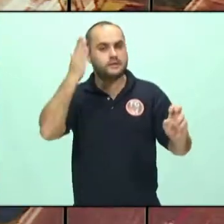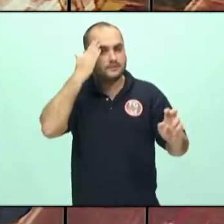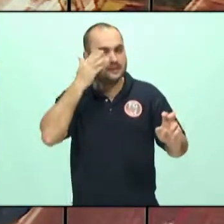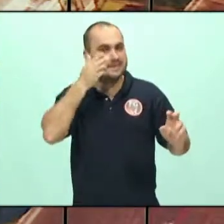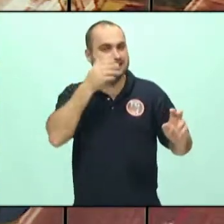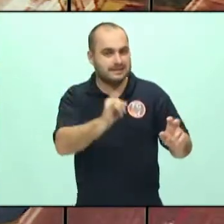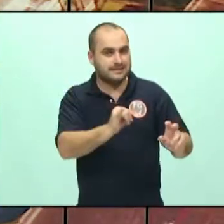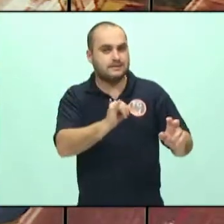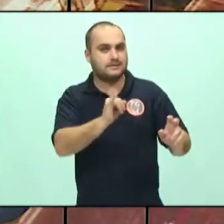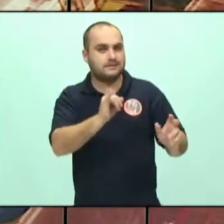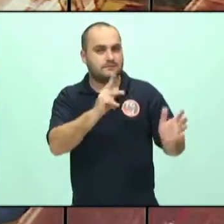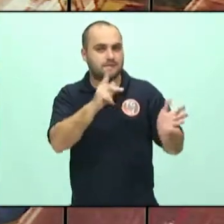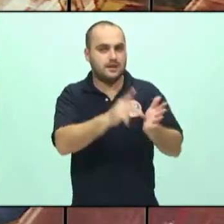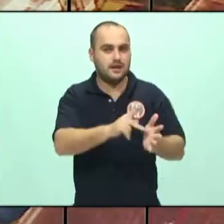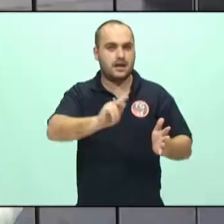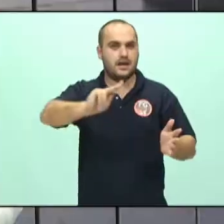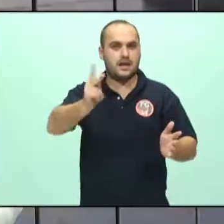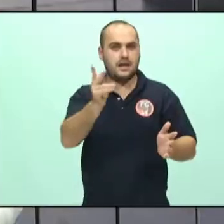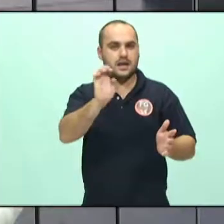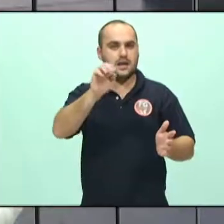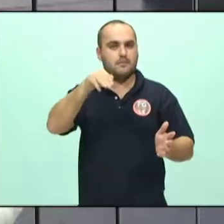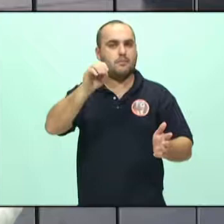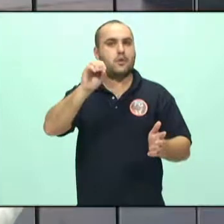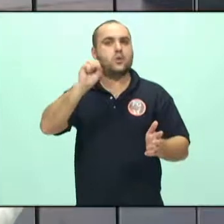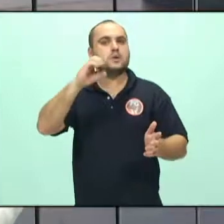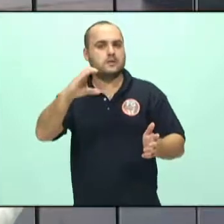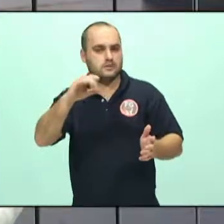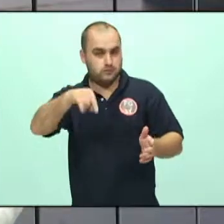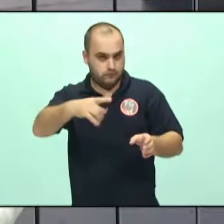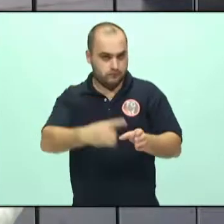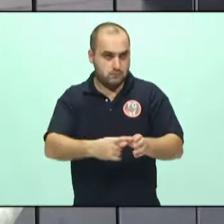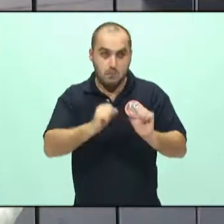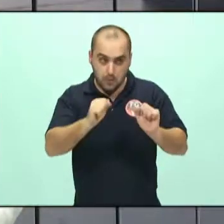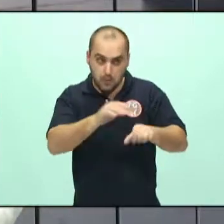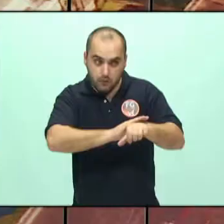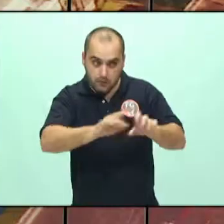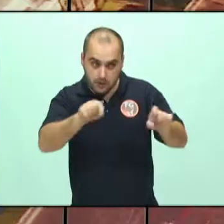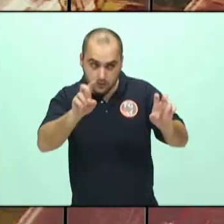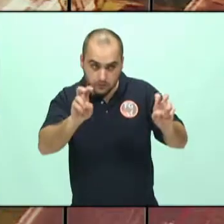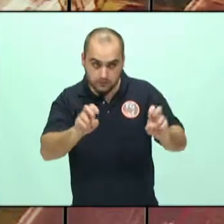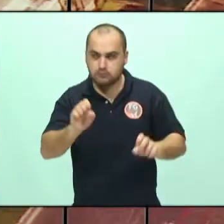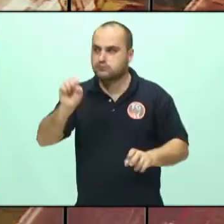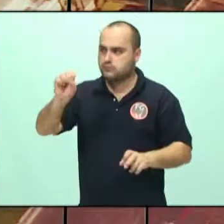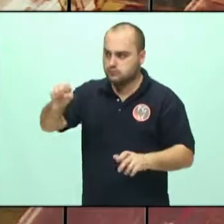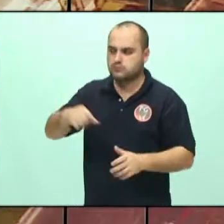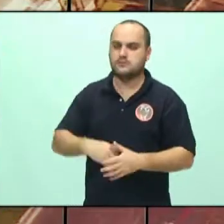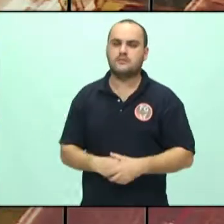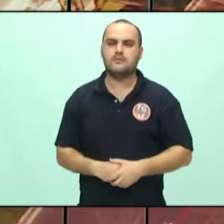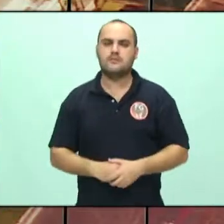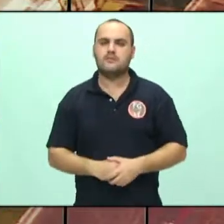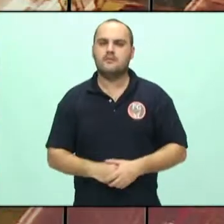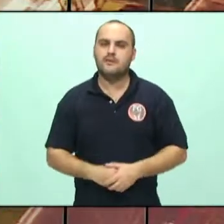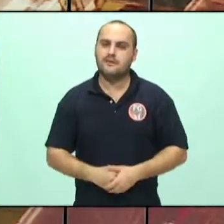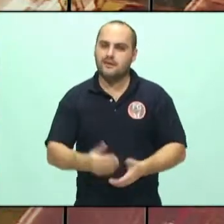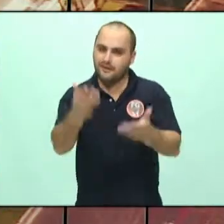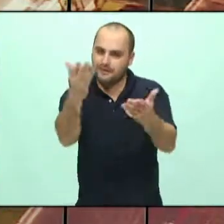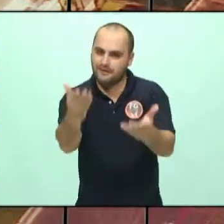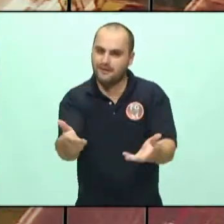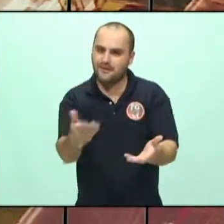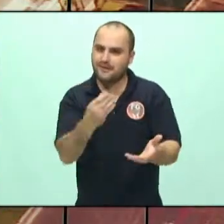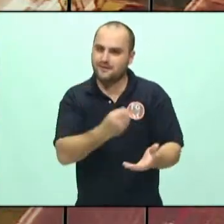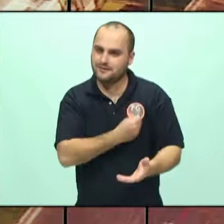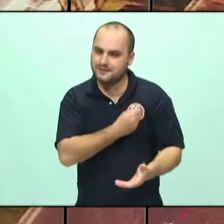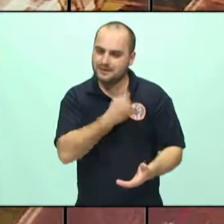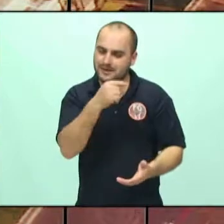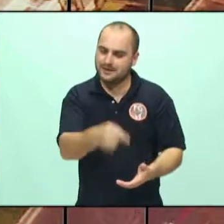de uma unidade do EMOSC na nossa cidade. Vamos conversar sobre isso? Sim, claro que sim. Peço licença ao senhor e à senhora que está conosco também.